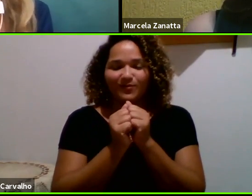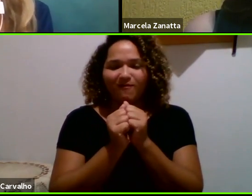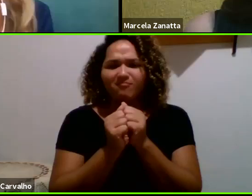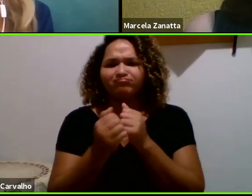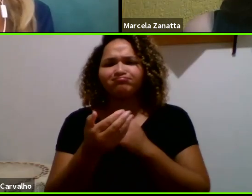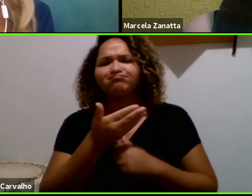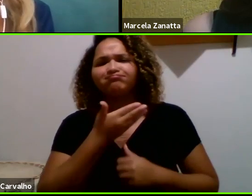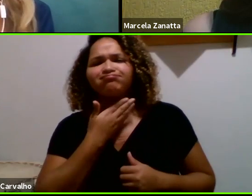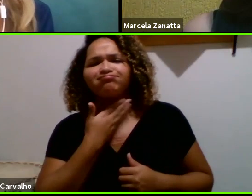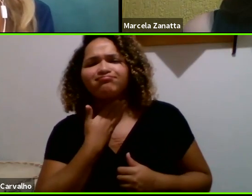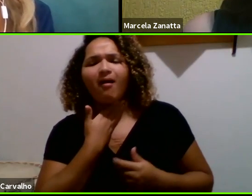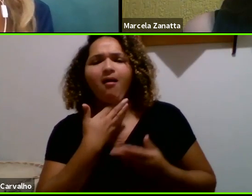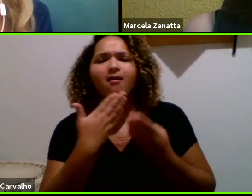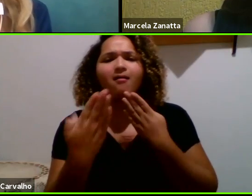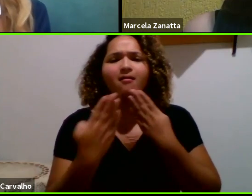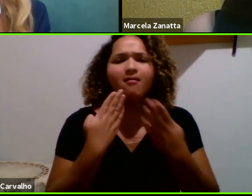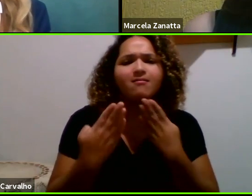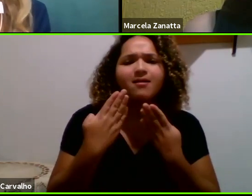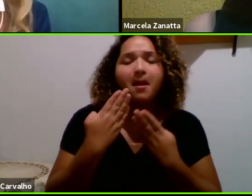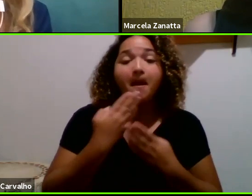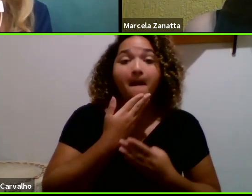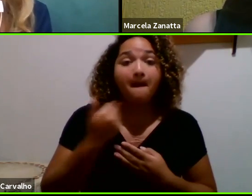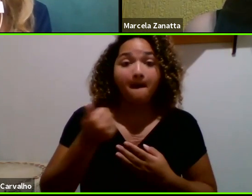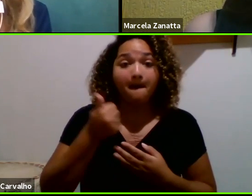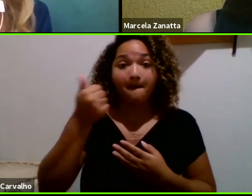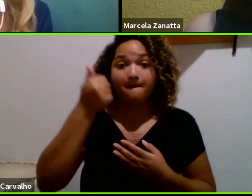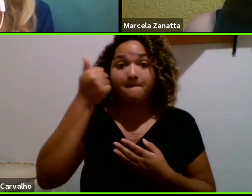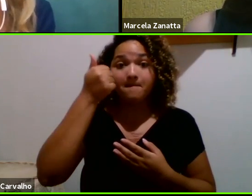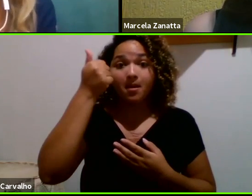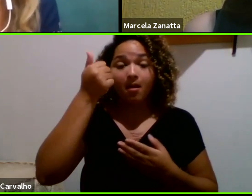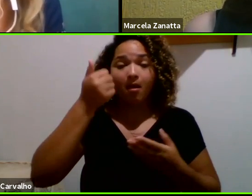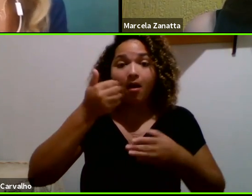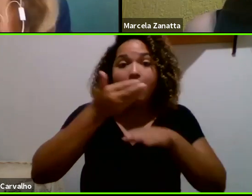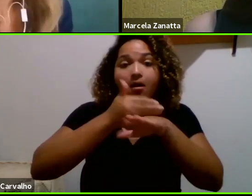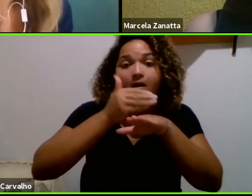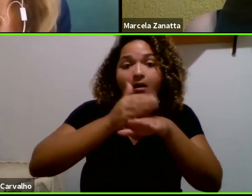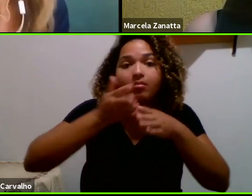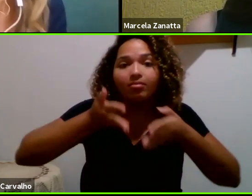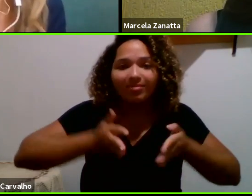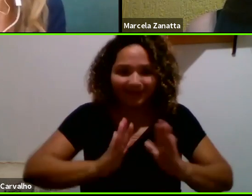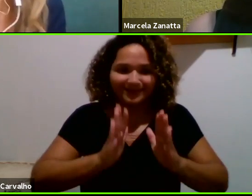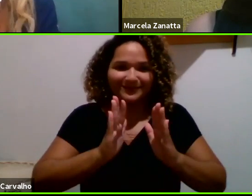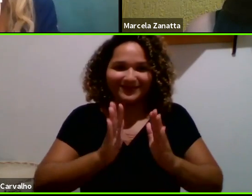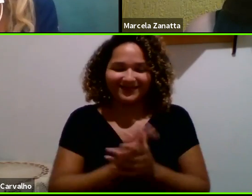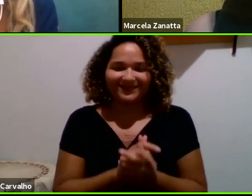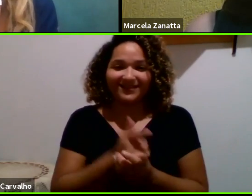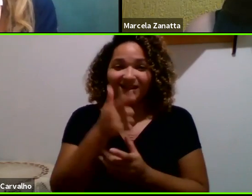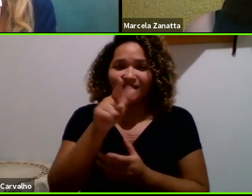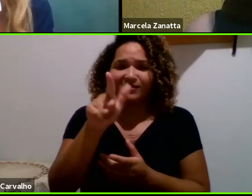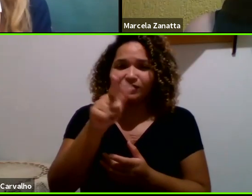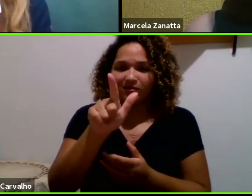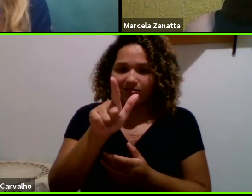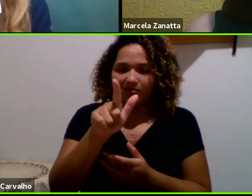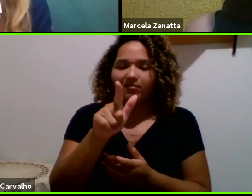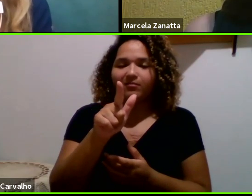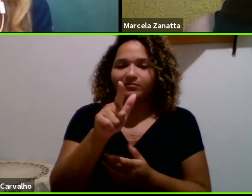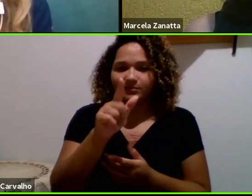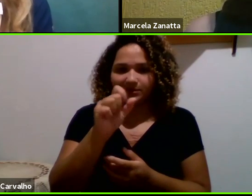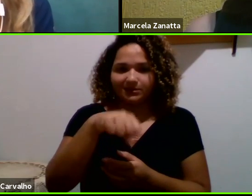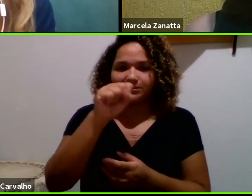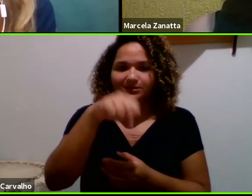discutir as melhores práticas do nascimento e, de novo, as recomendações